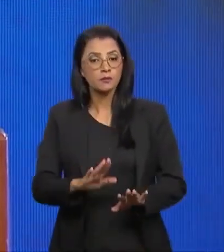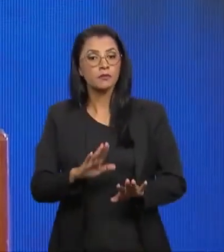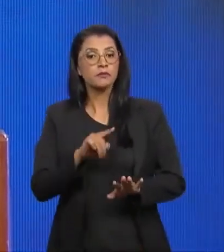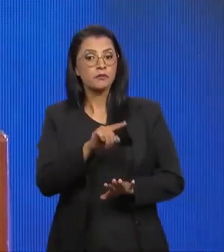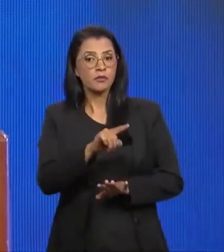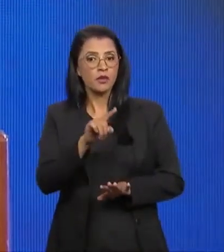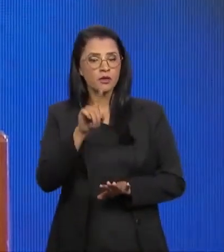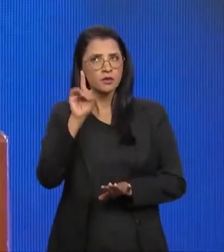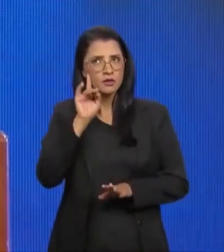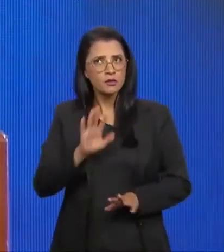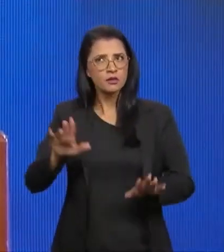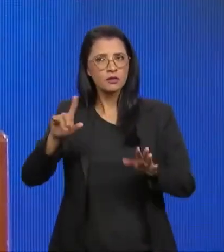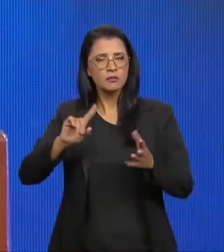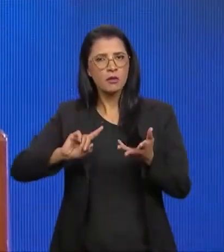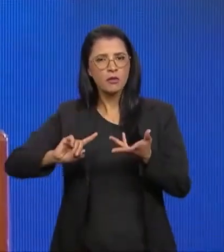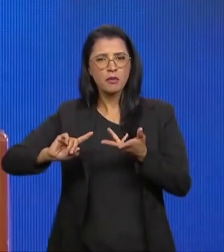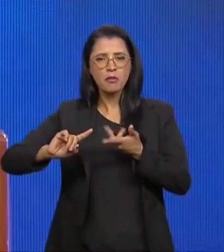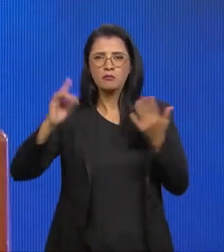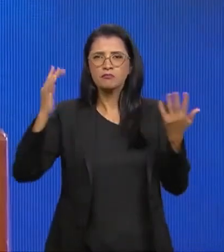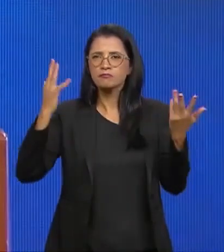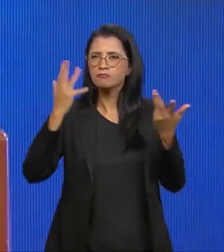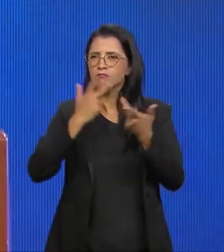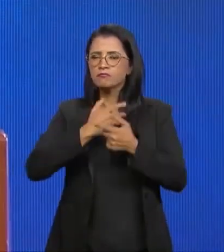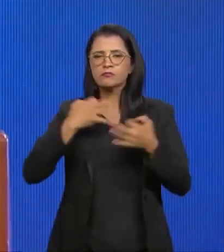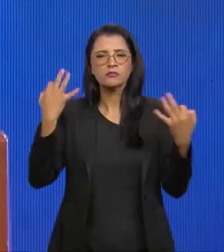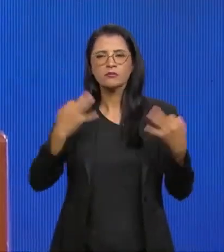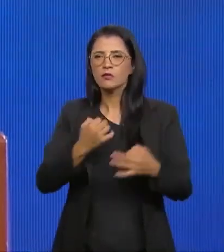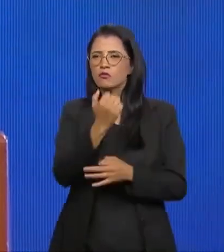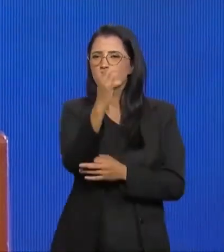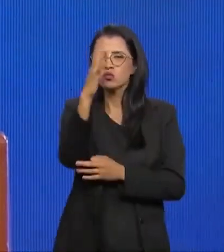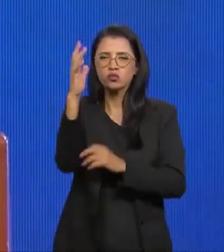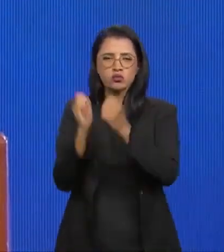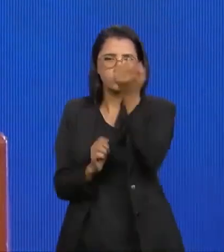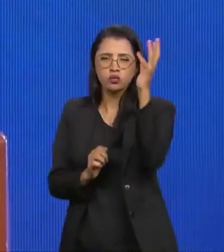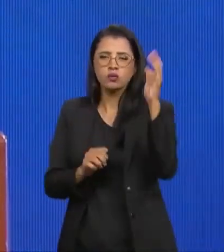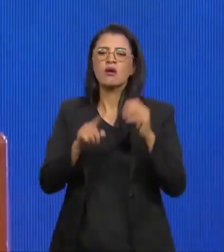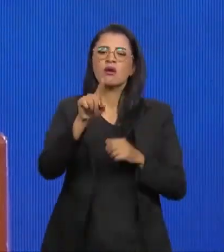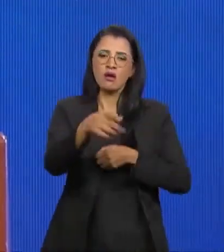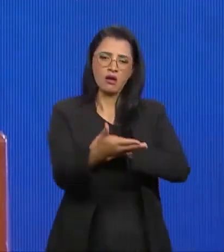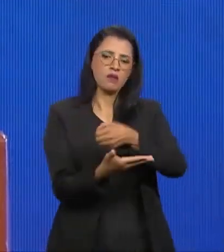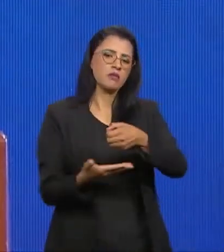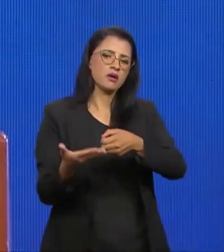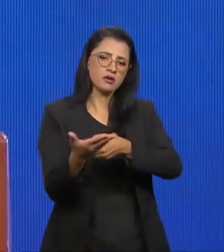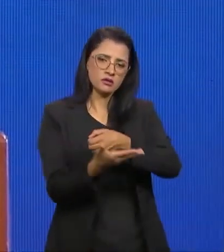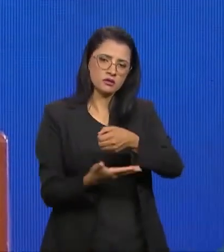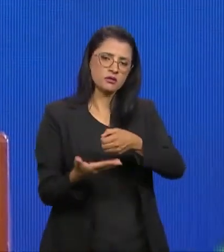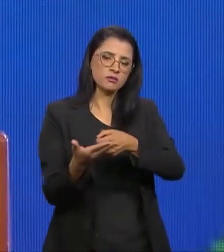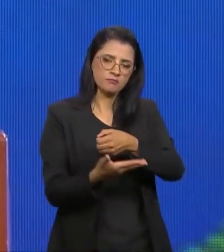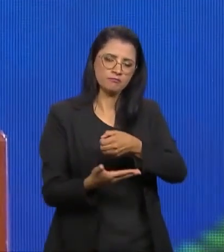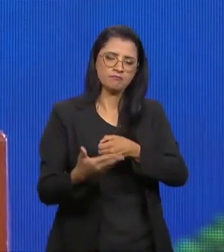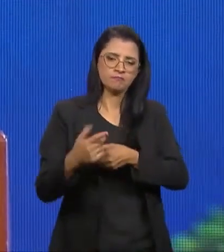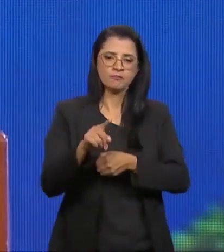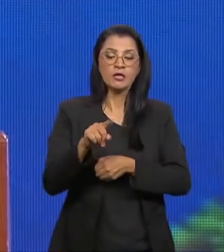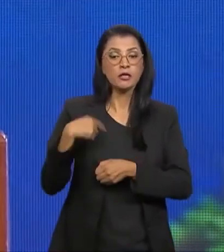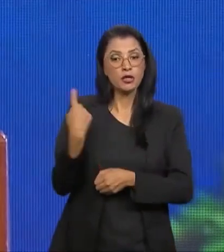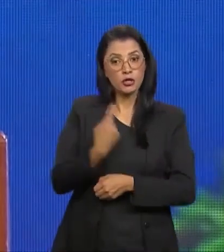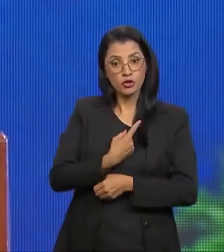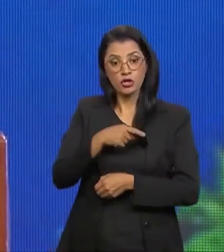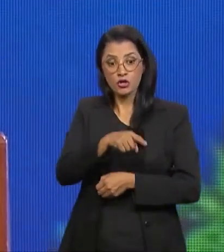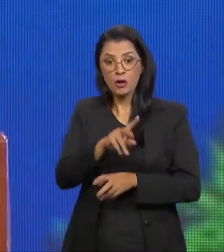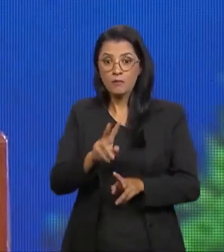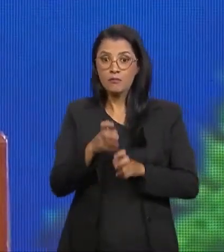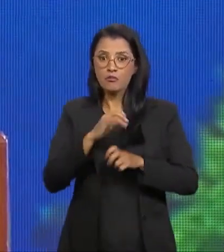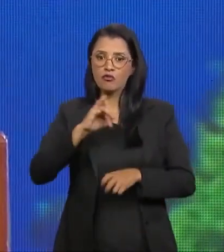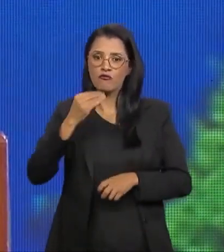Esse imaginário de riquezas e belezas florestais é a base a partir da qual elaboramos